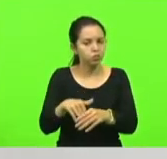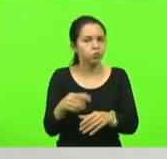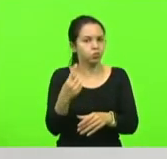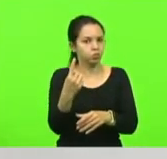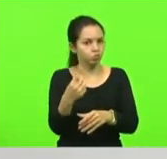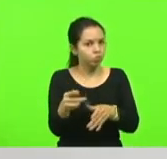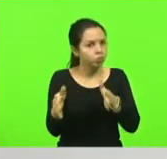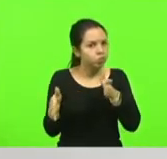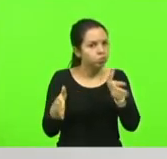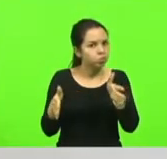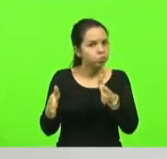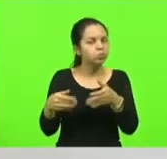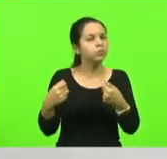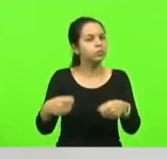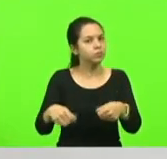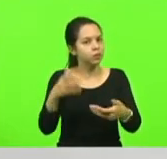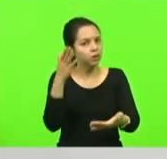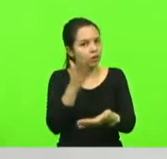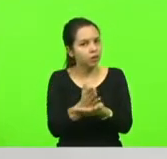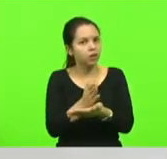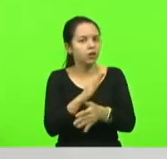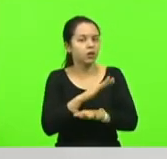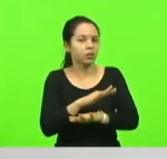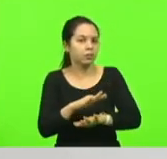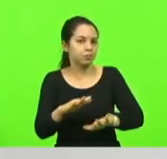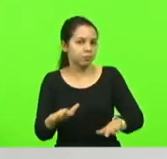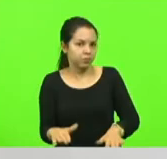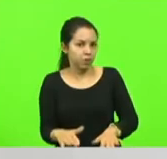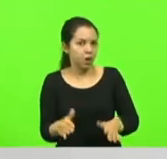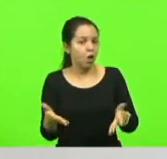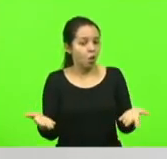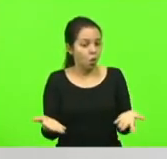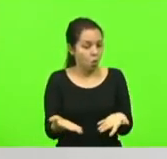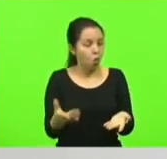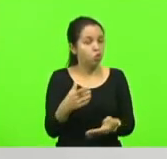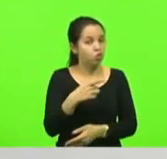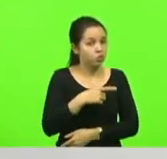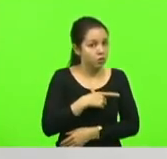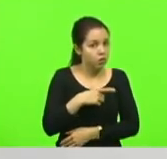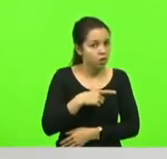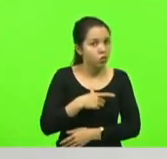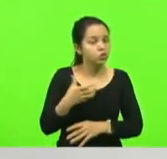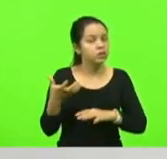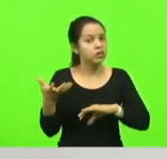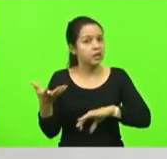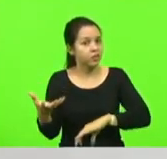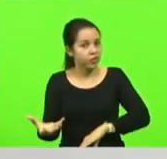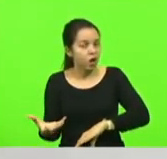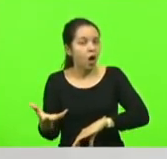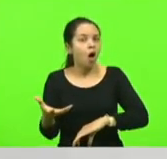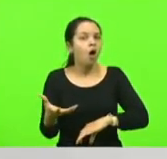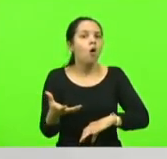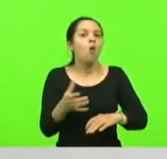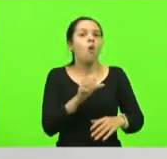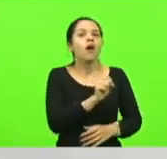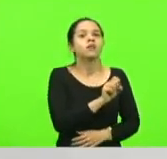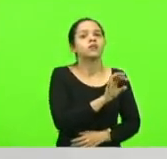que acabar com isso. O que acontece hoje entre o Senado Federal e o Supremo Tribunal Federal